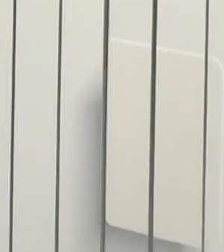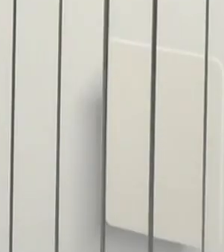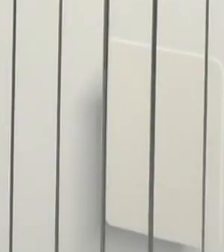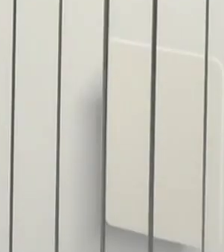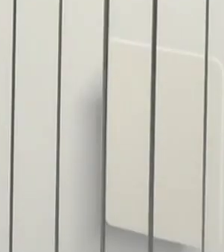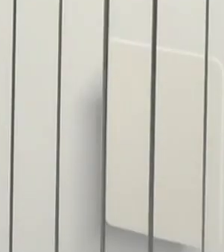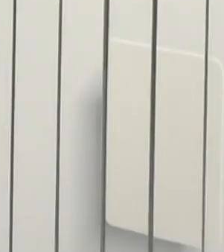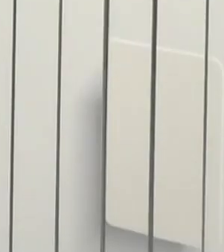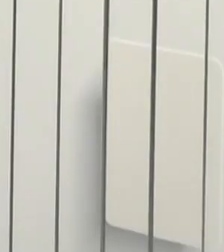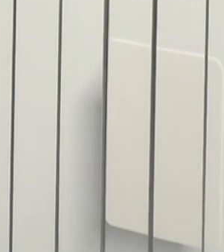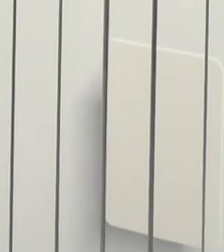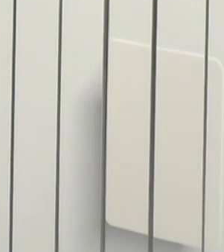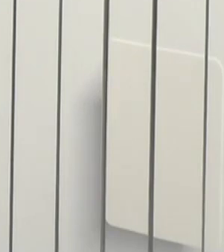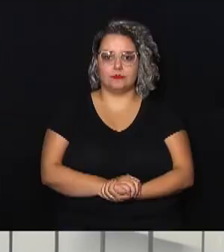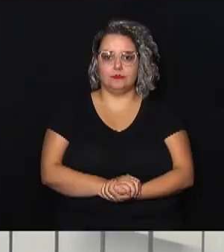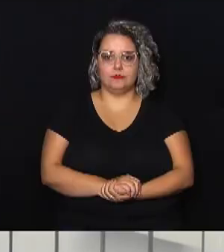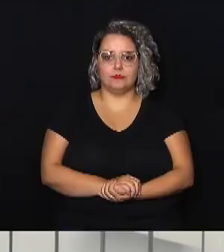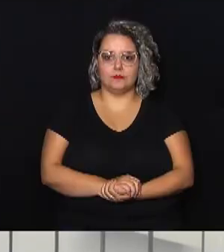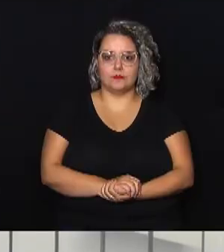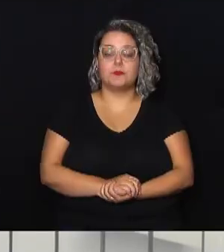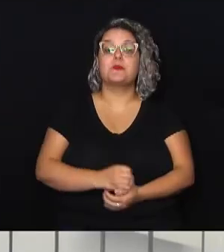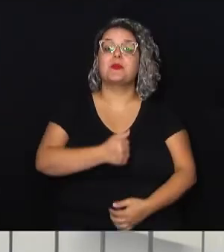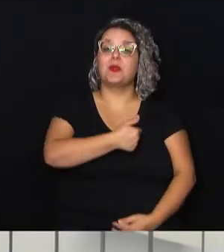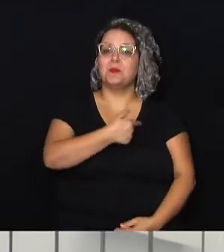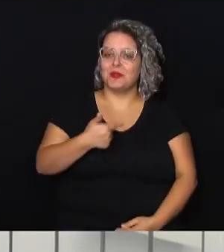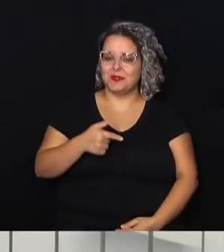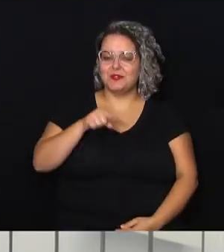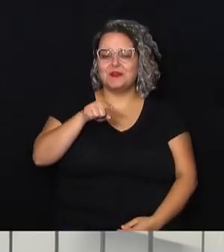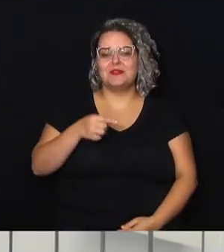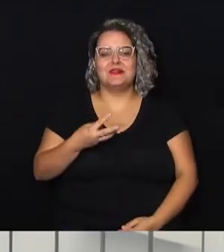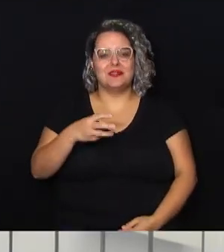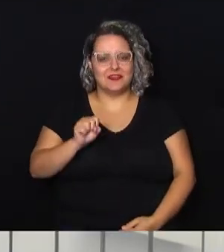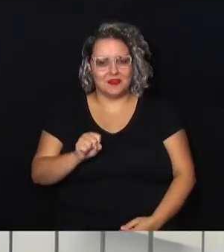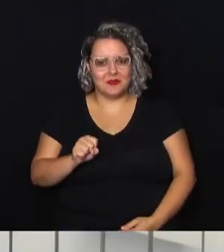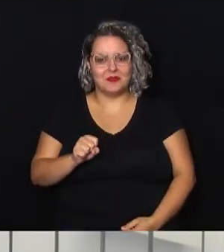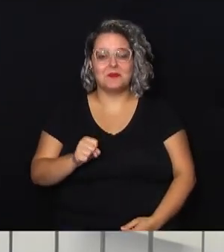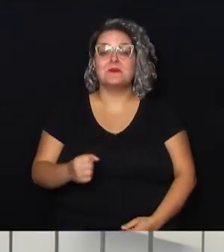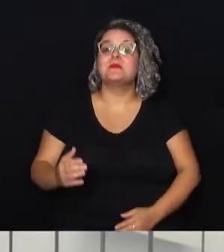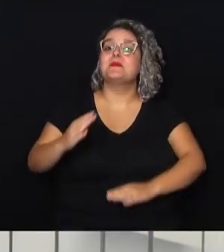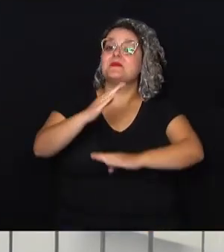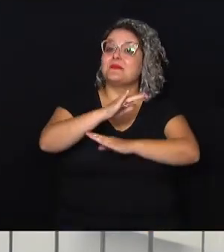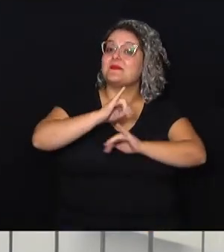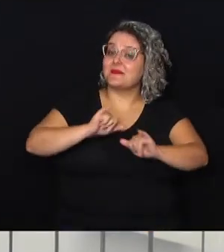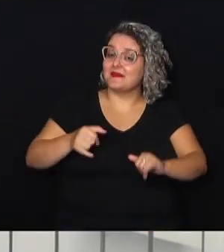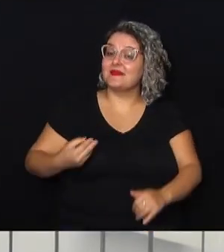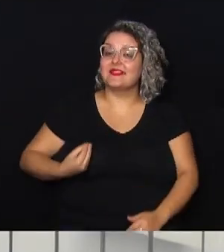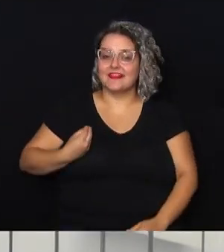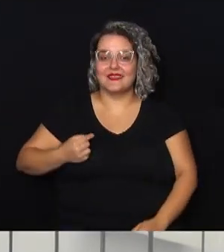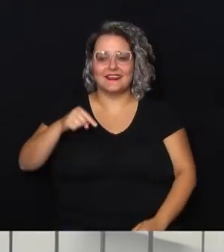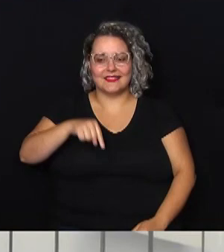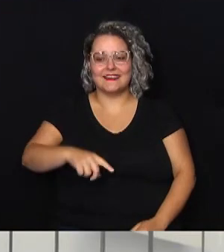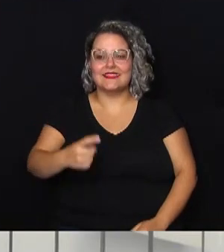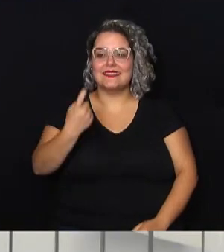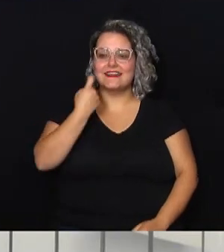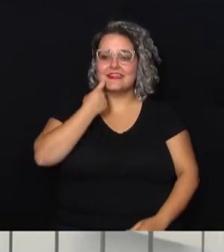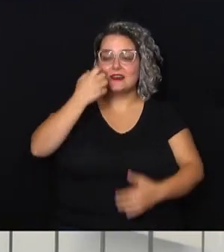Meio-dia mais 38 minutos, Câmara Notícia de volta ao vivo nesta sexta-feira. Muito obrigado pela sua companhia, pela